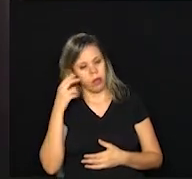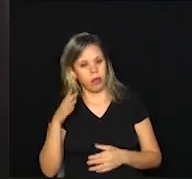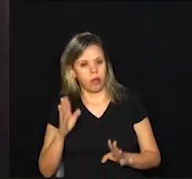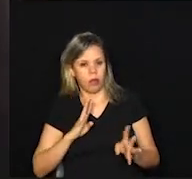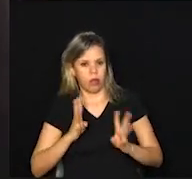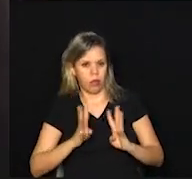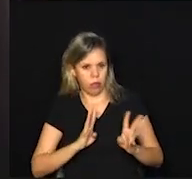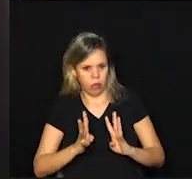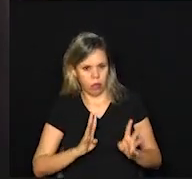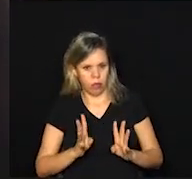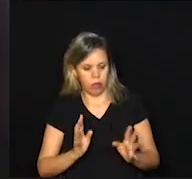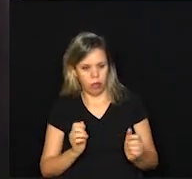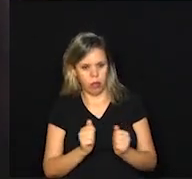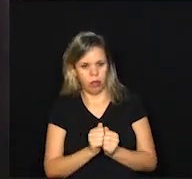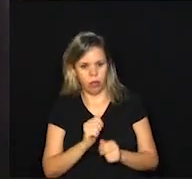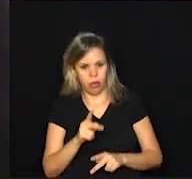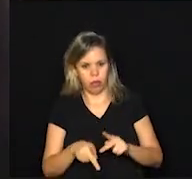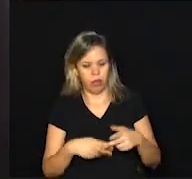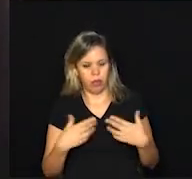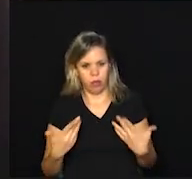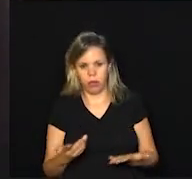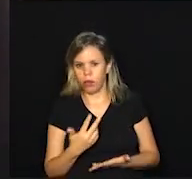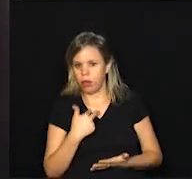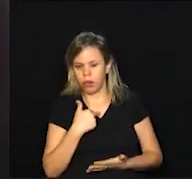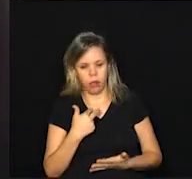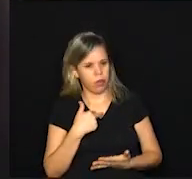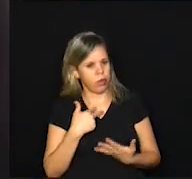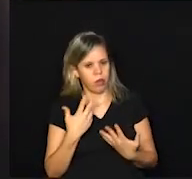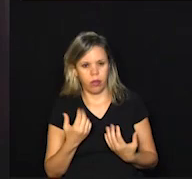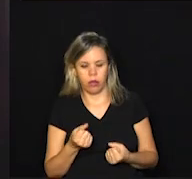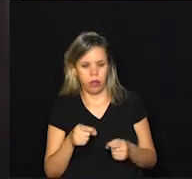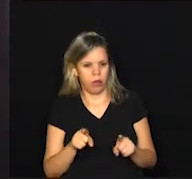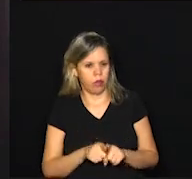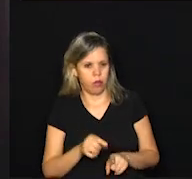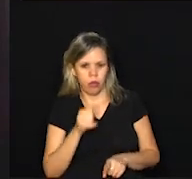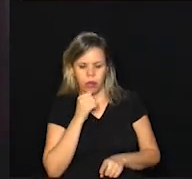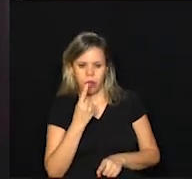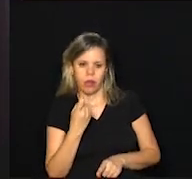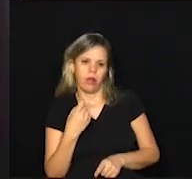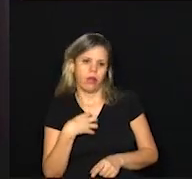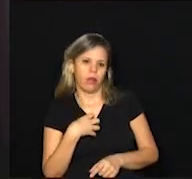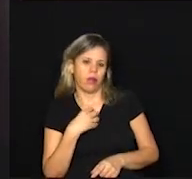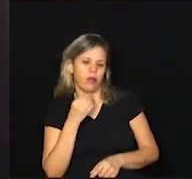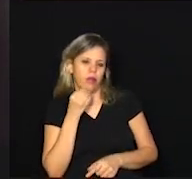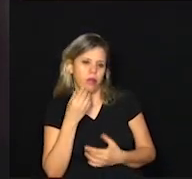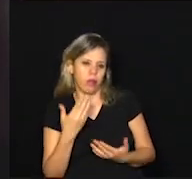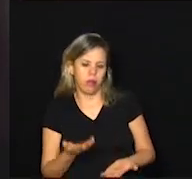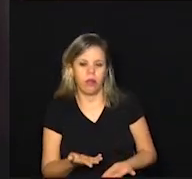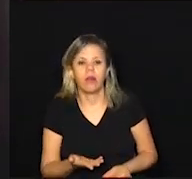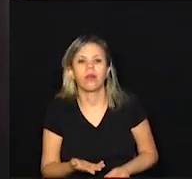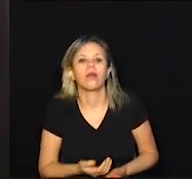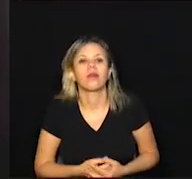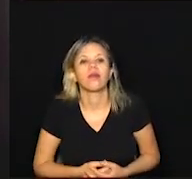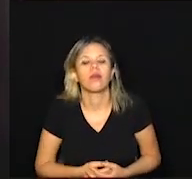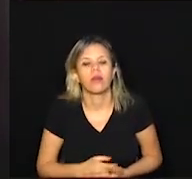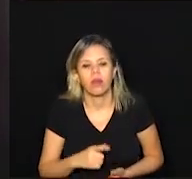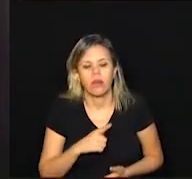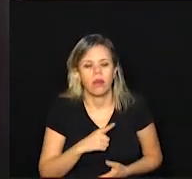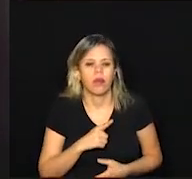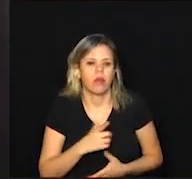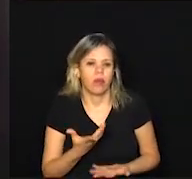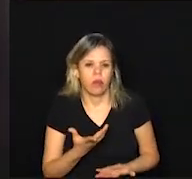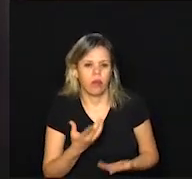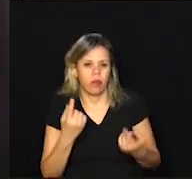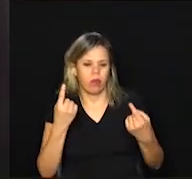aglomeração que responde junto a gente né É não pode servir como uma uma de uma forma oportunista para se ter uma